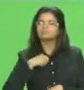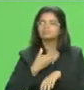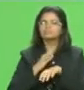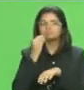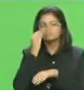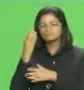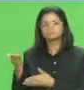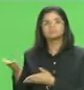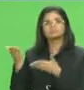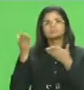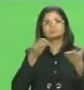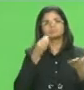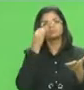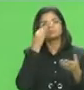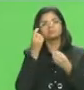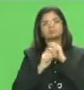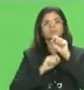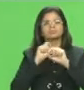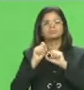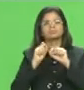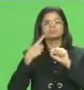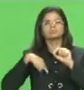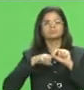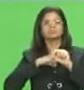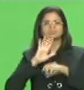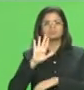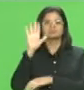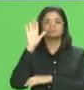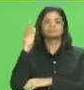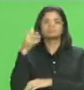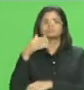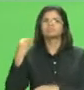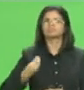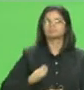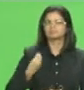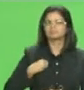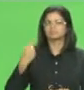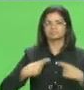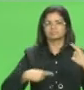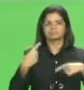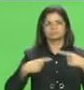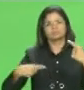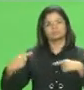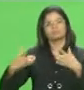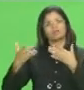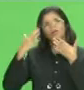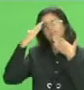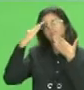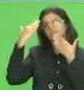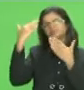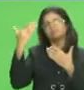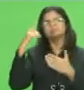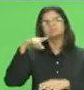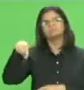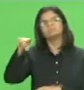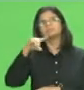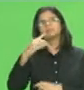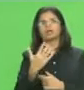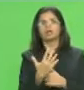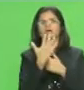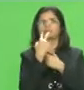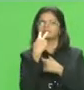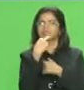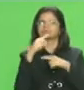como convidou o maior número de candidatos, para participarem deste debate. Quero agradecer a você, que nos assiste também,